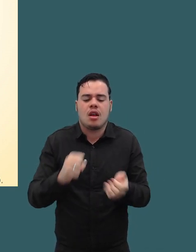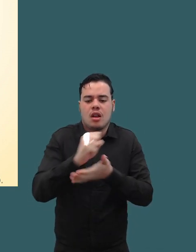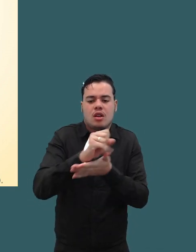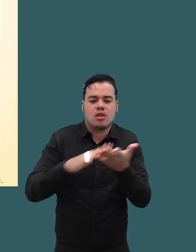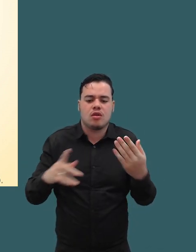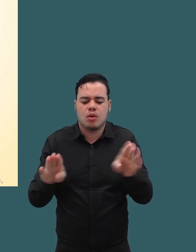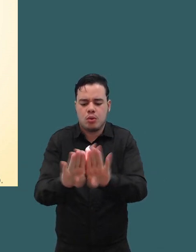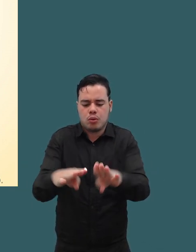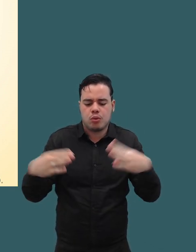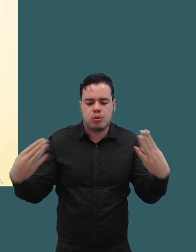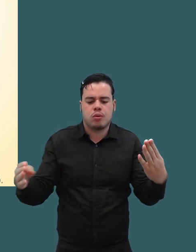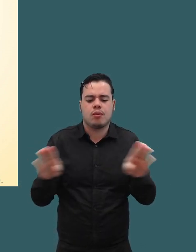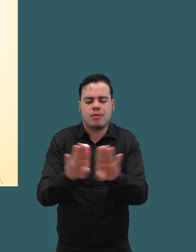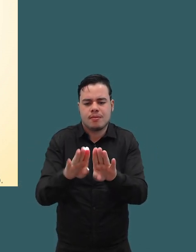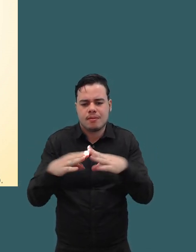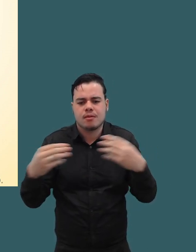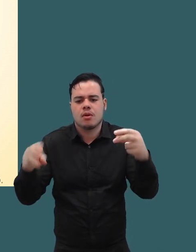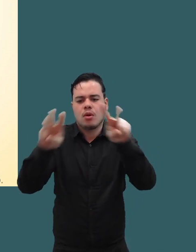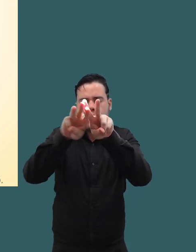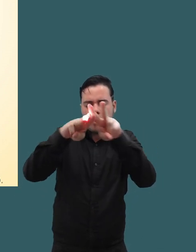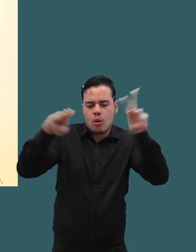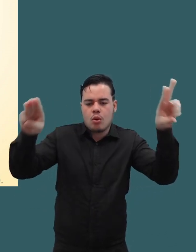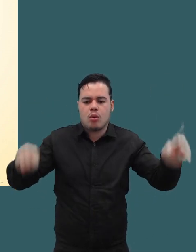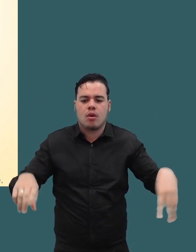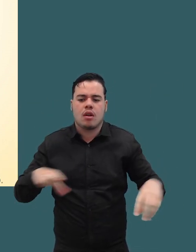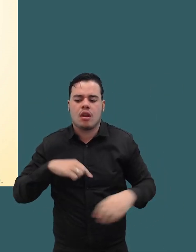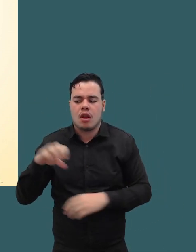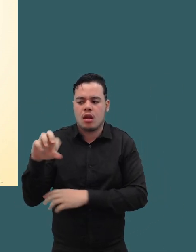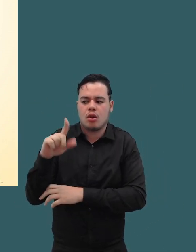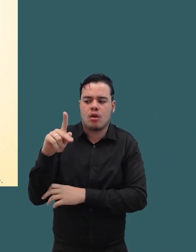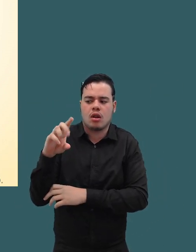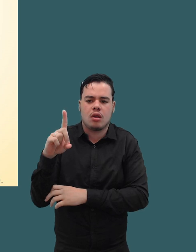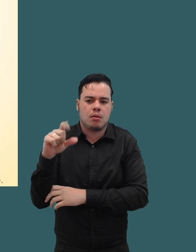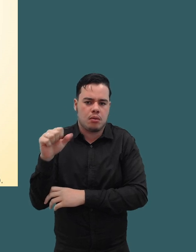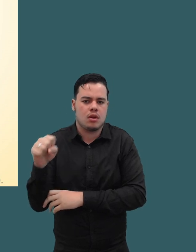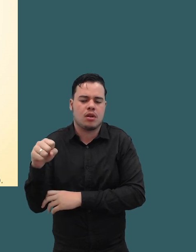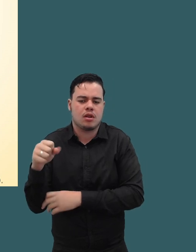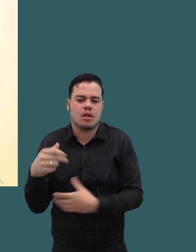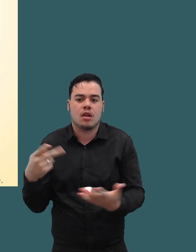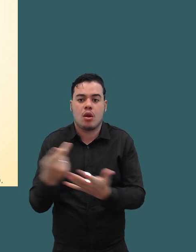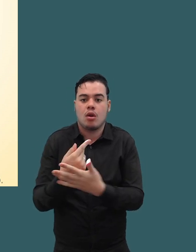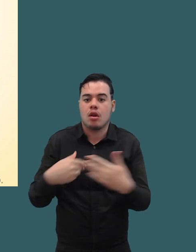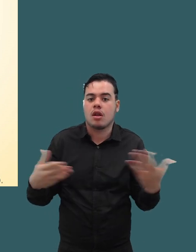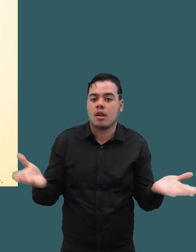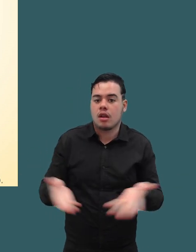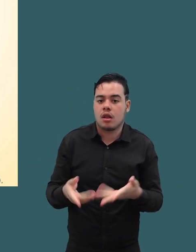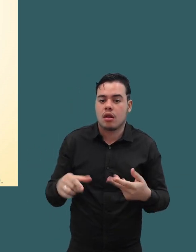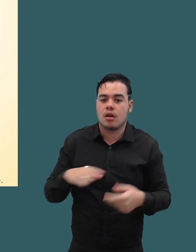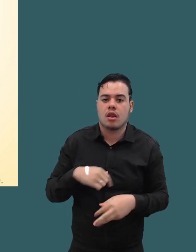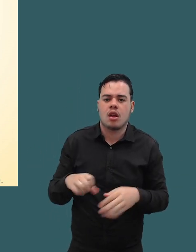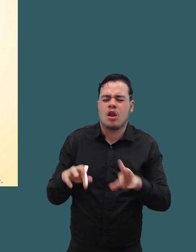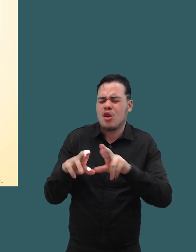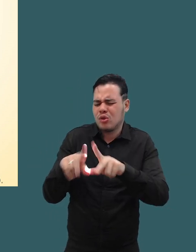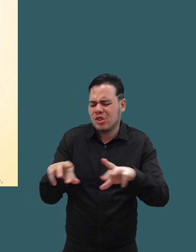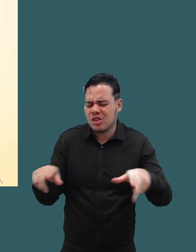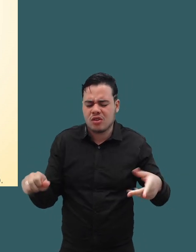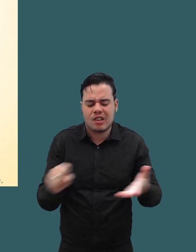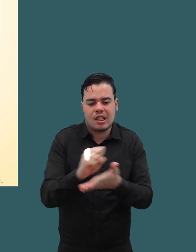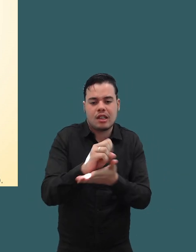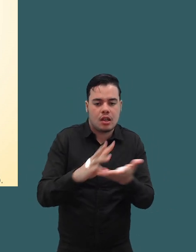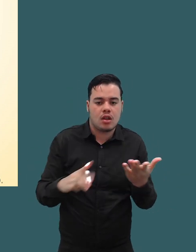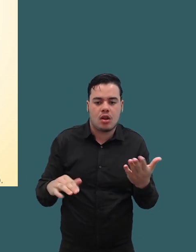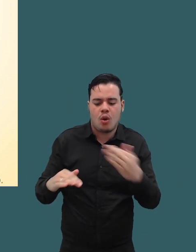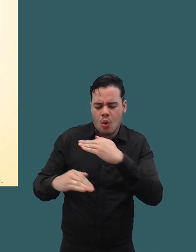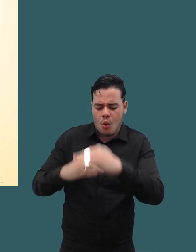tem as atividades do museu, que tem a feira, que tem a Olimpíada. Ou seja, são diversas atividades ao longo do